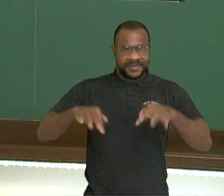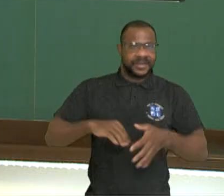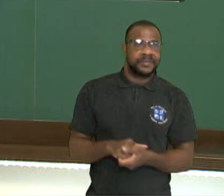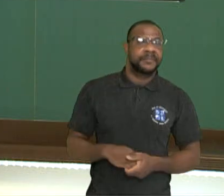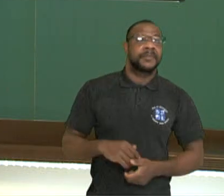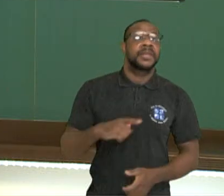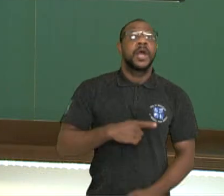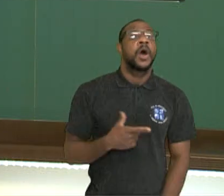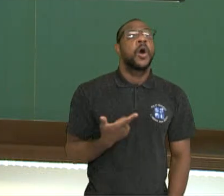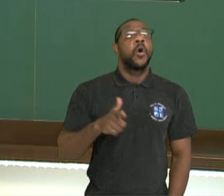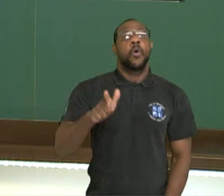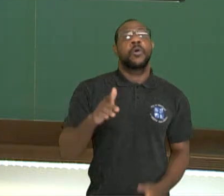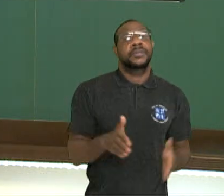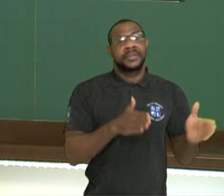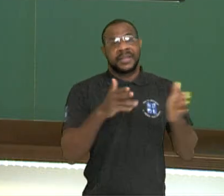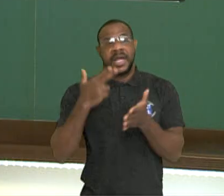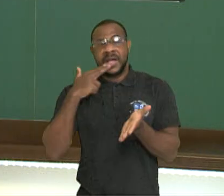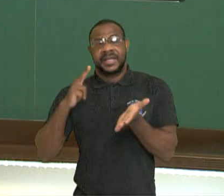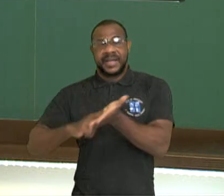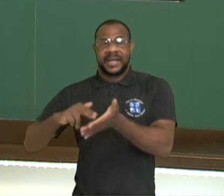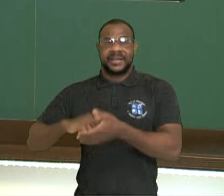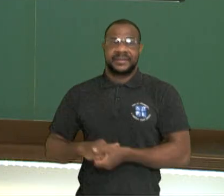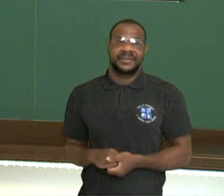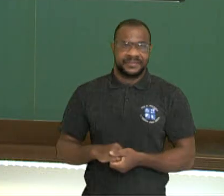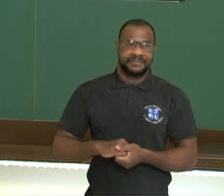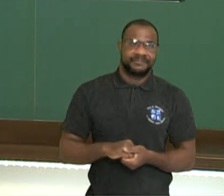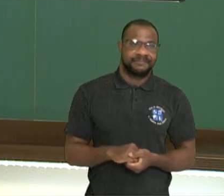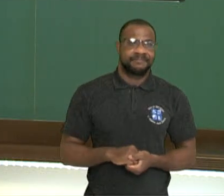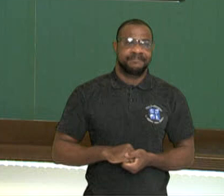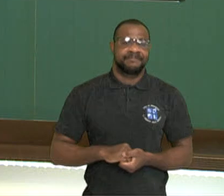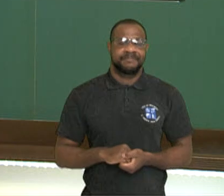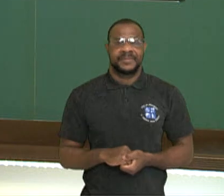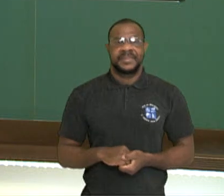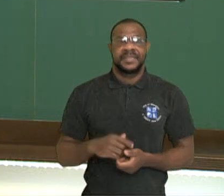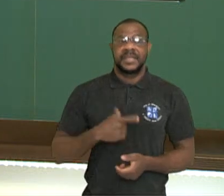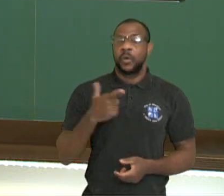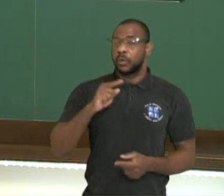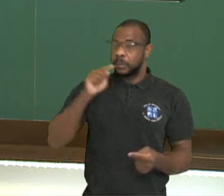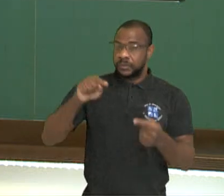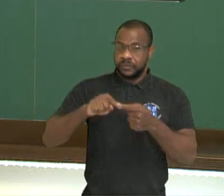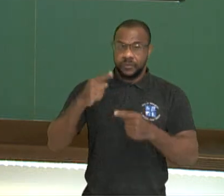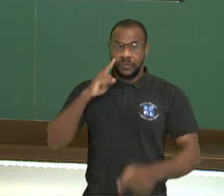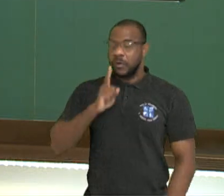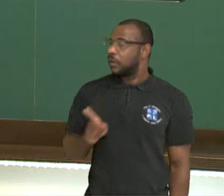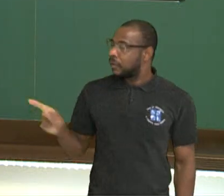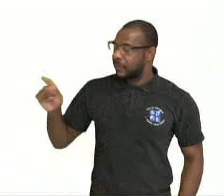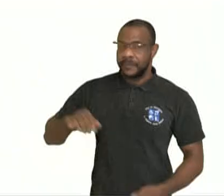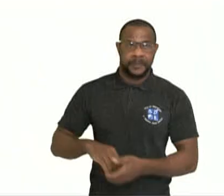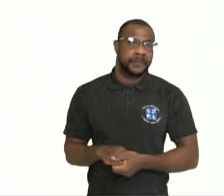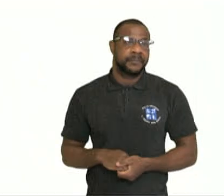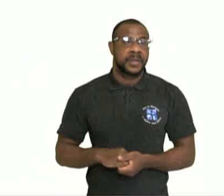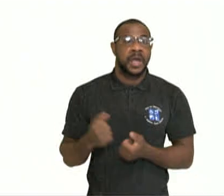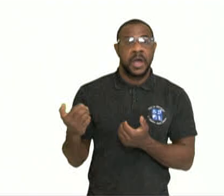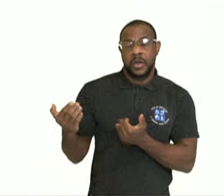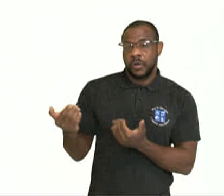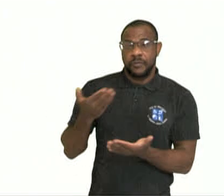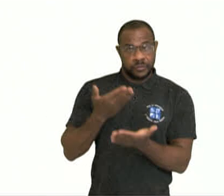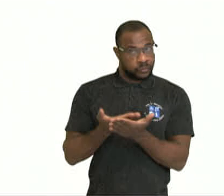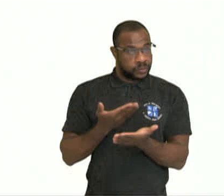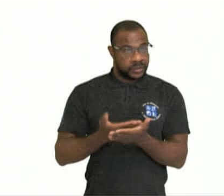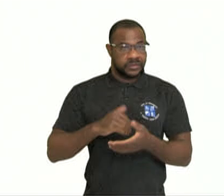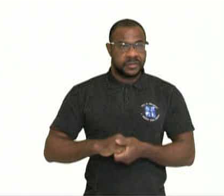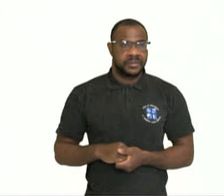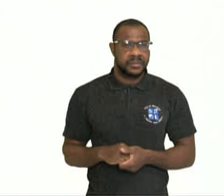carta, que é uma carta aberta, uma derivação que tem outro objetivo. Carta aberta a um jovem